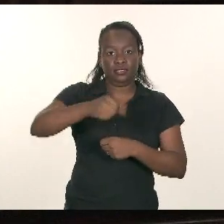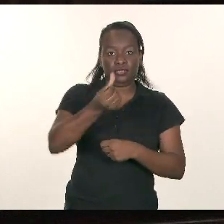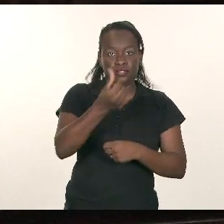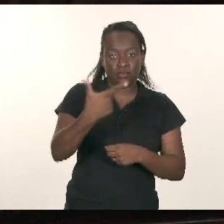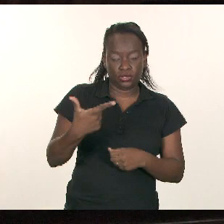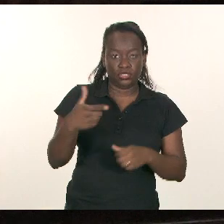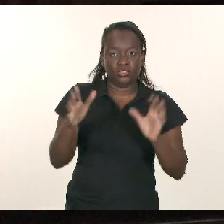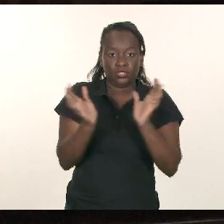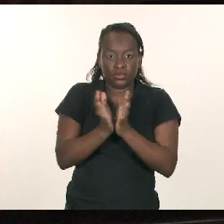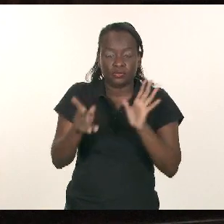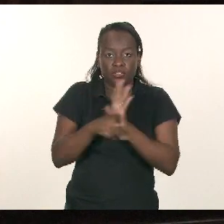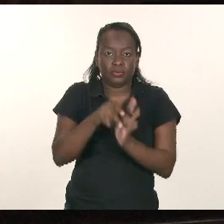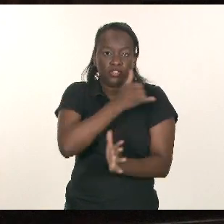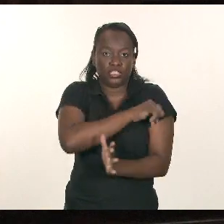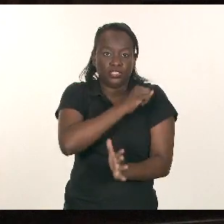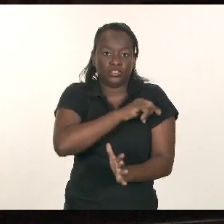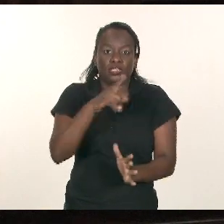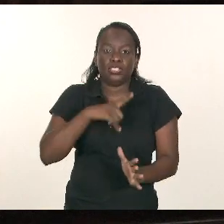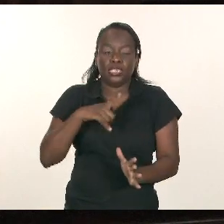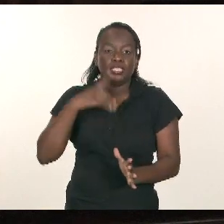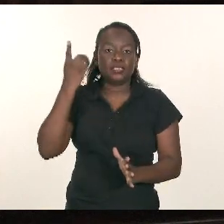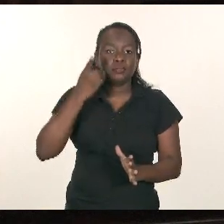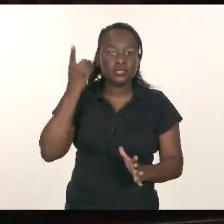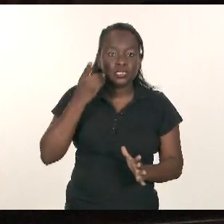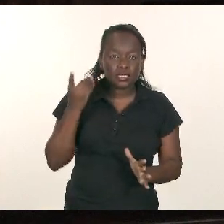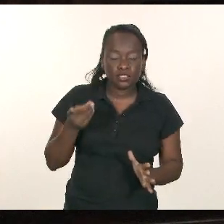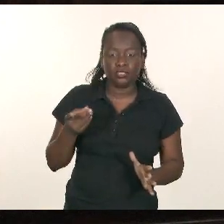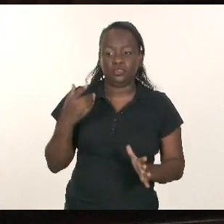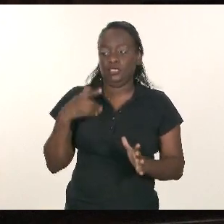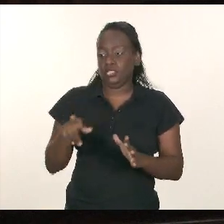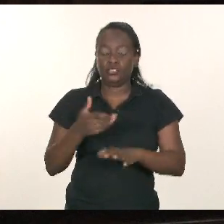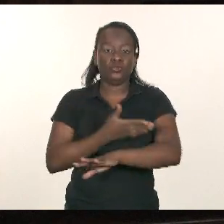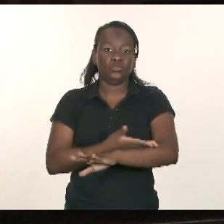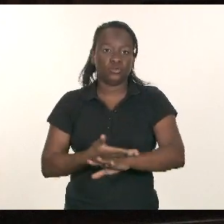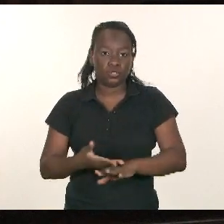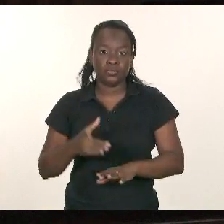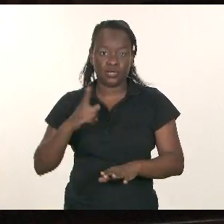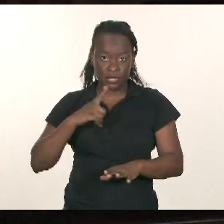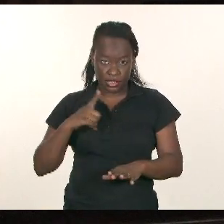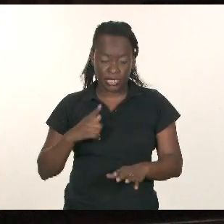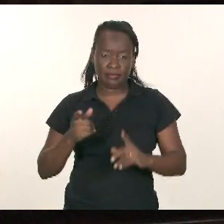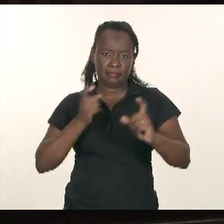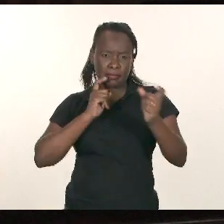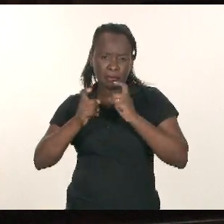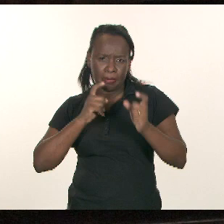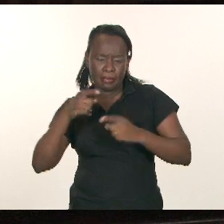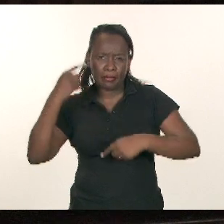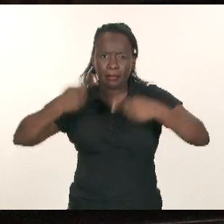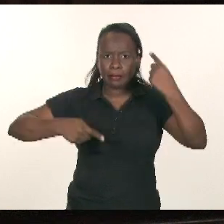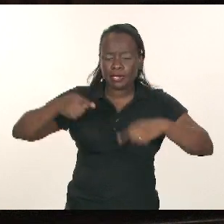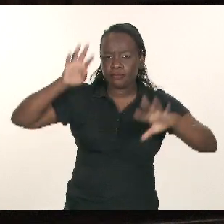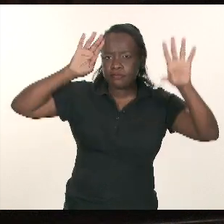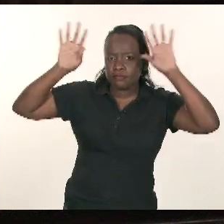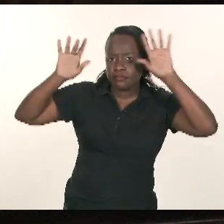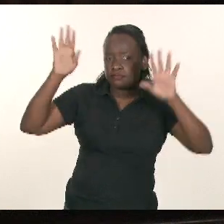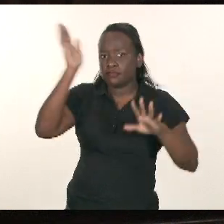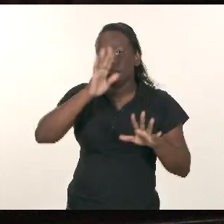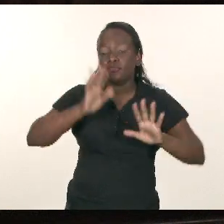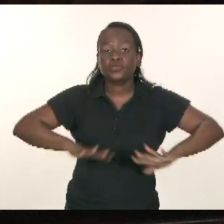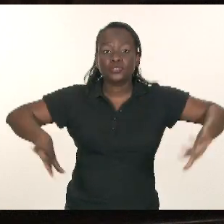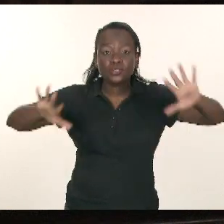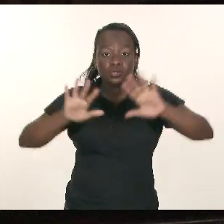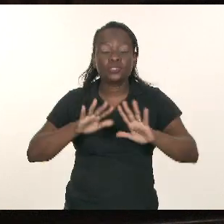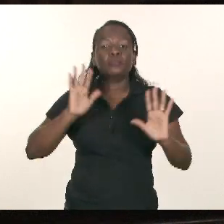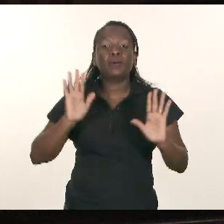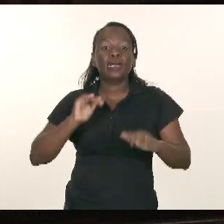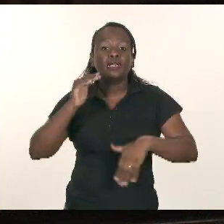bancada fluminense era composta por deputados com muita tradição de debates, de reflexões nacionais, e